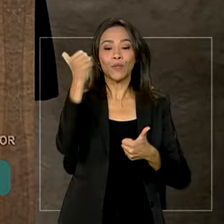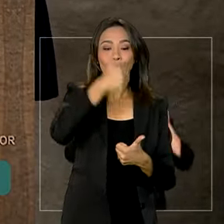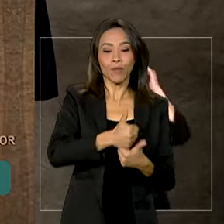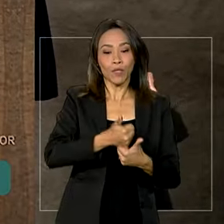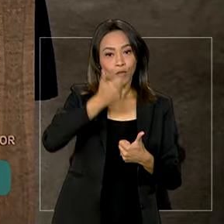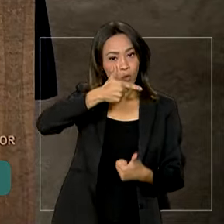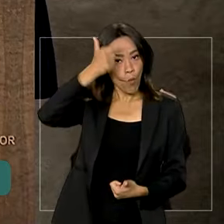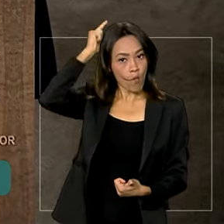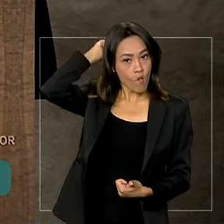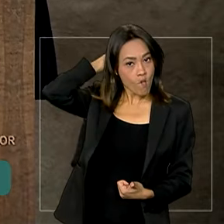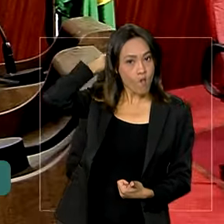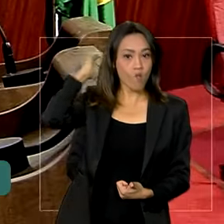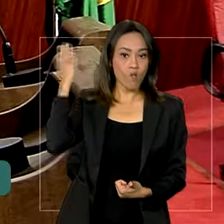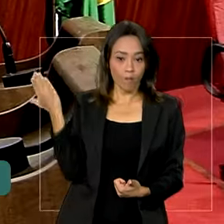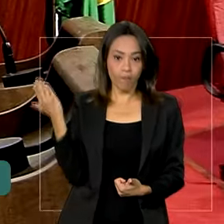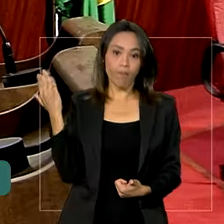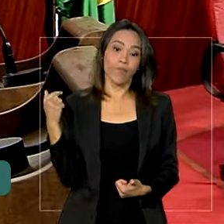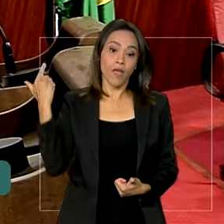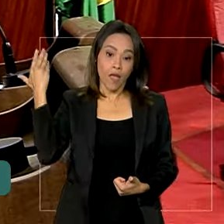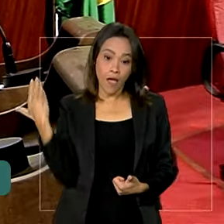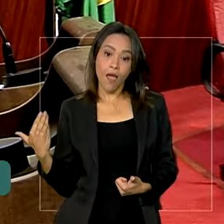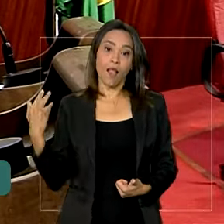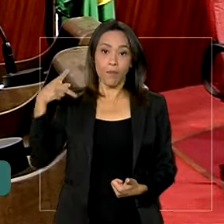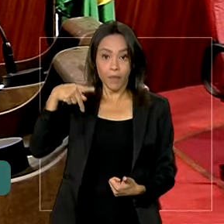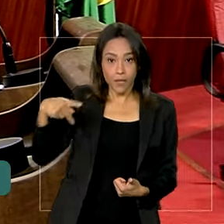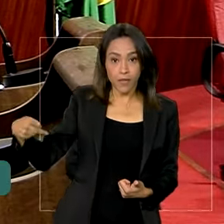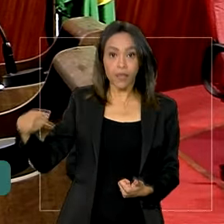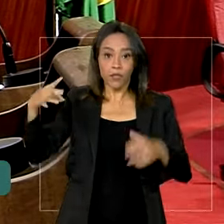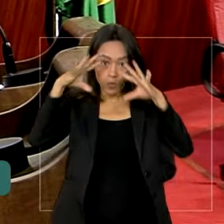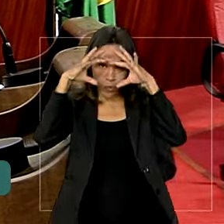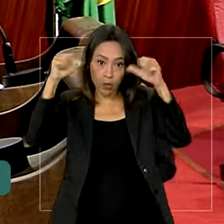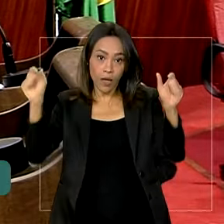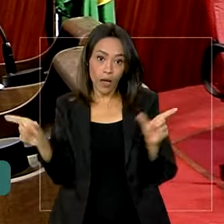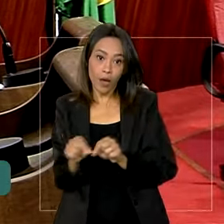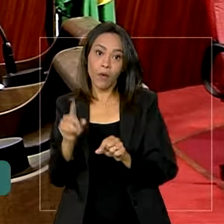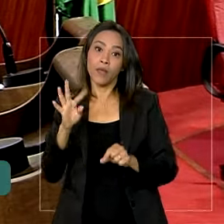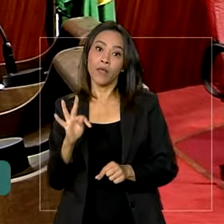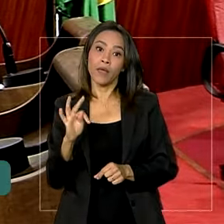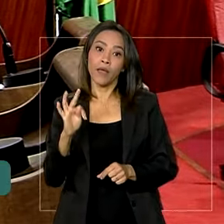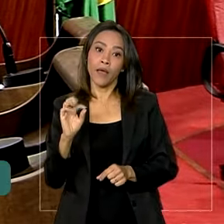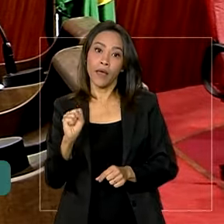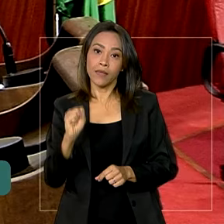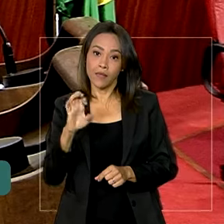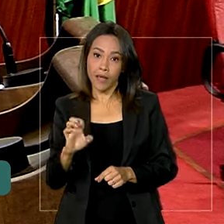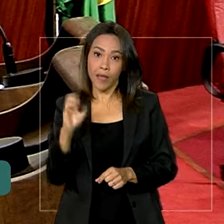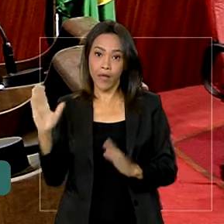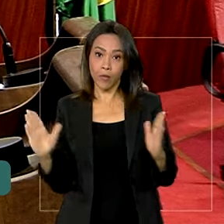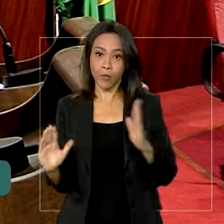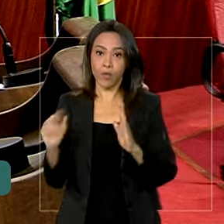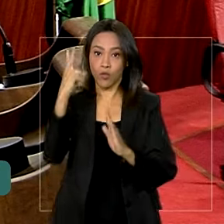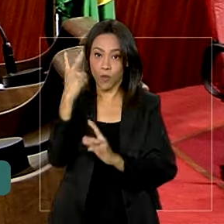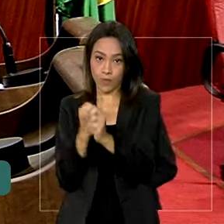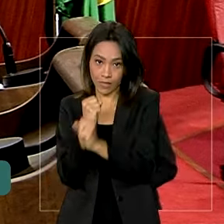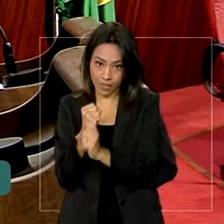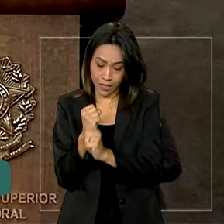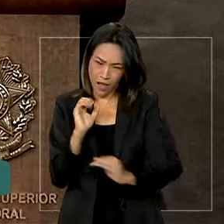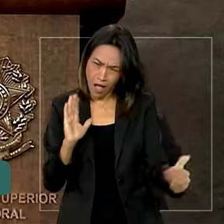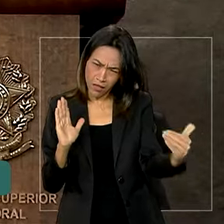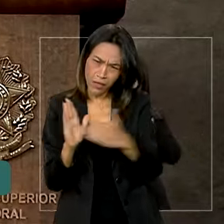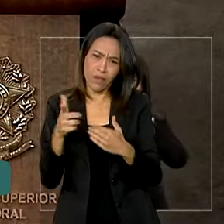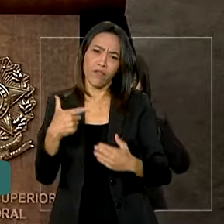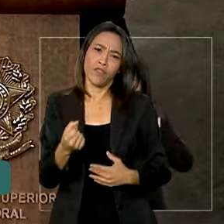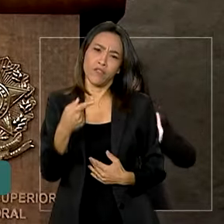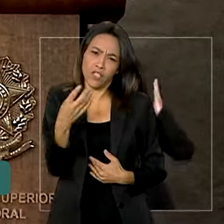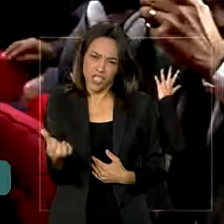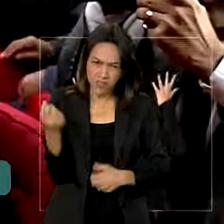Moraes. O mandato na presidência do TSE é de 2 anos e vai até 2026. Esta não é a primeira vez